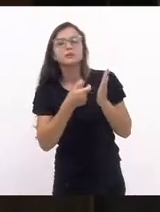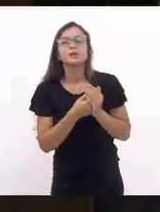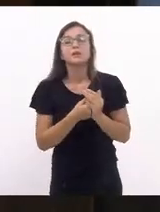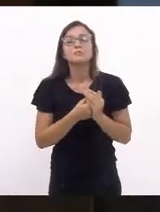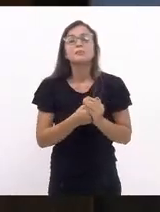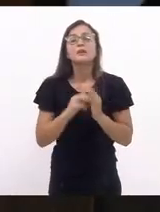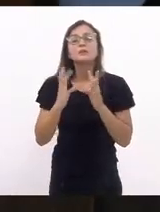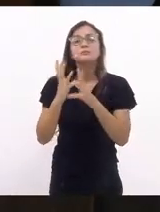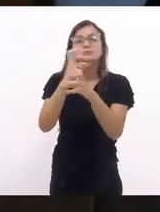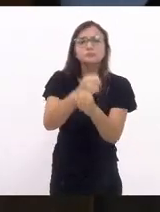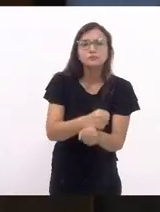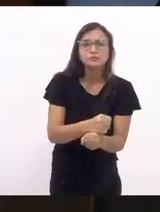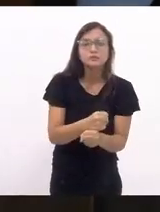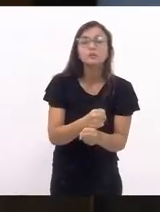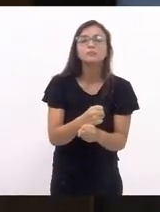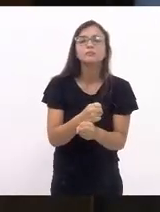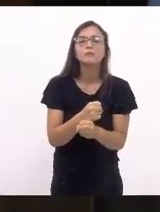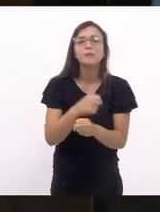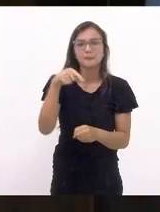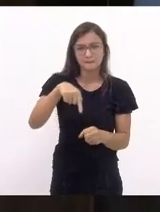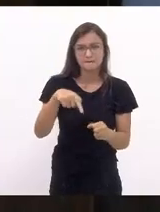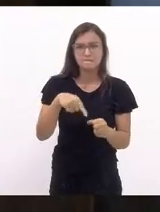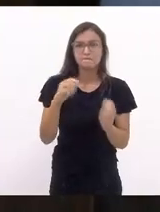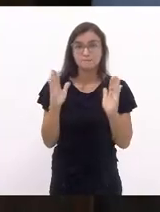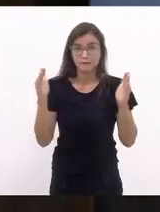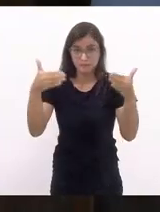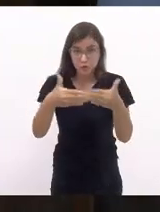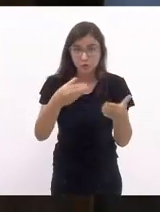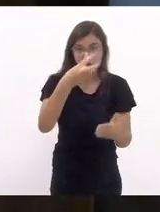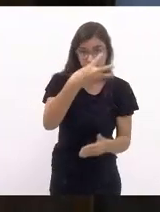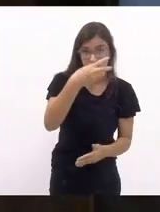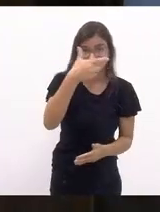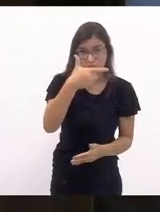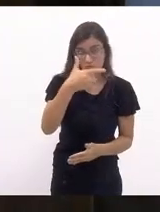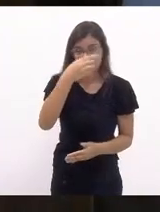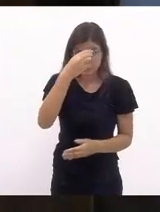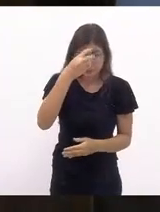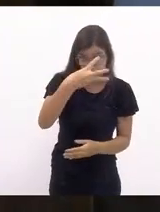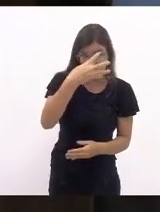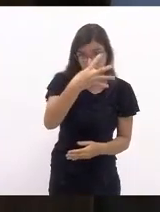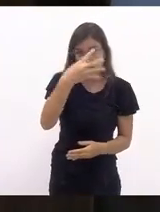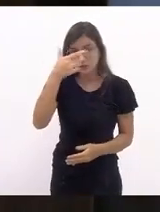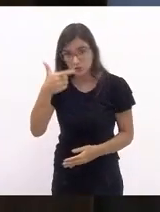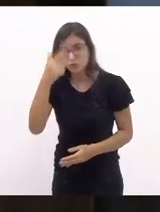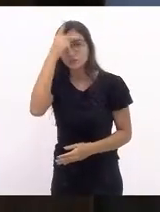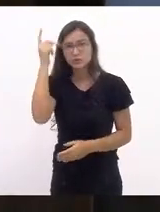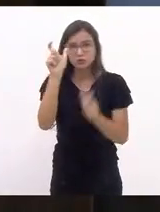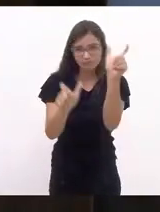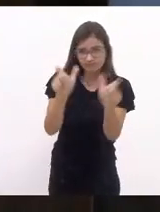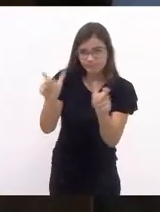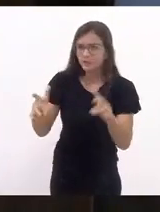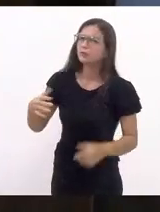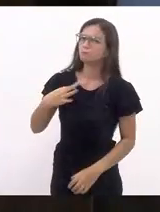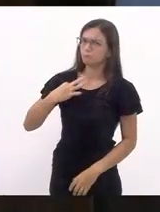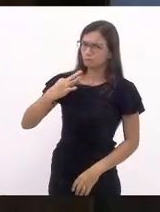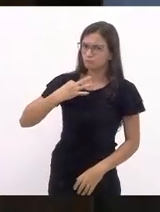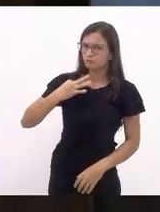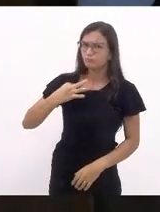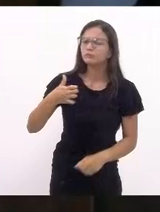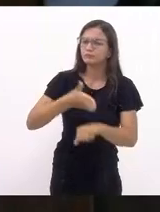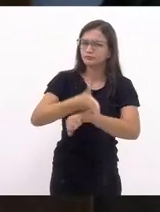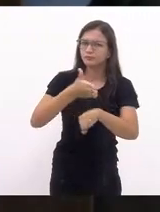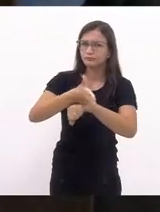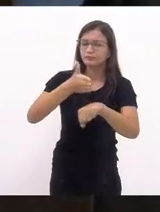fazem parte do fórum 348 342 de membros que participam do forma voluntária dos encontros